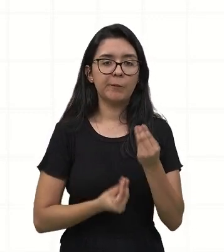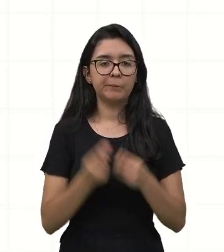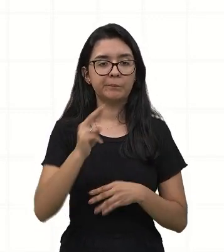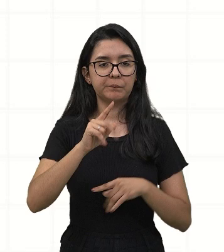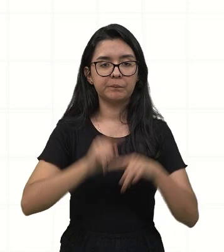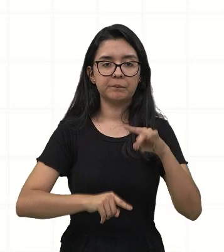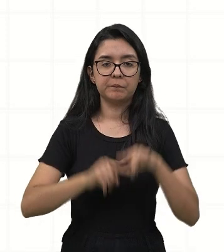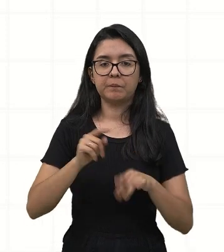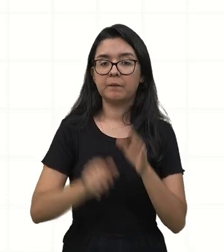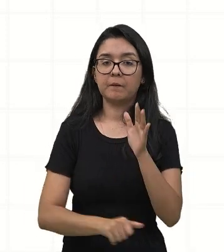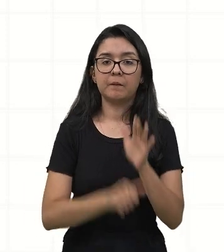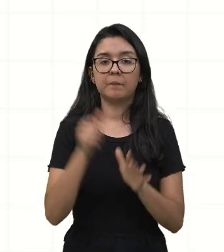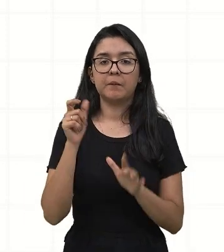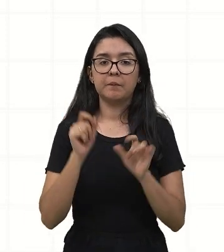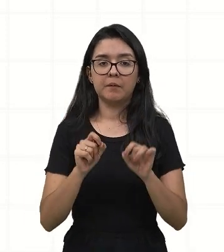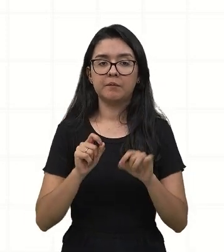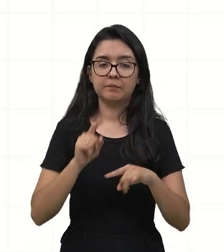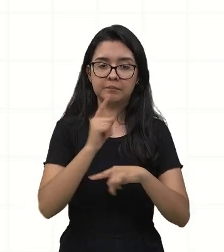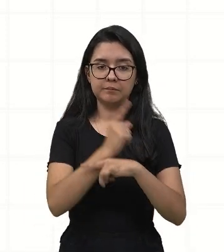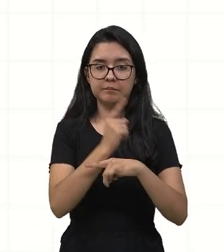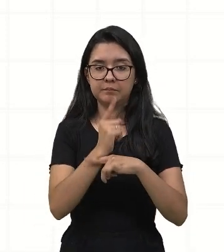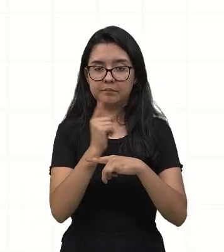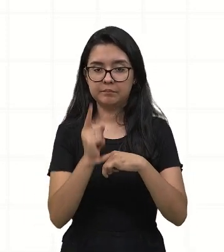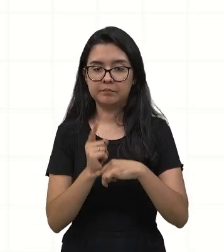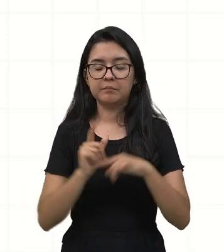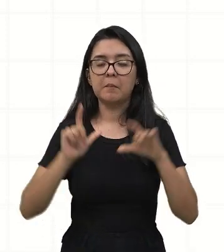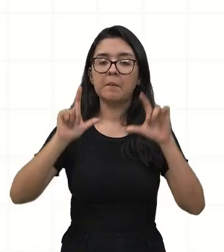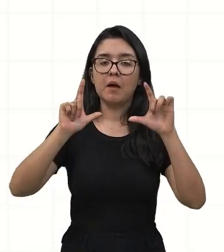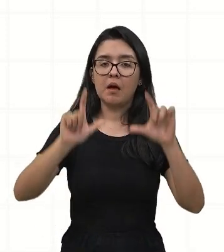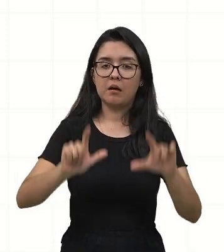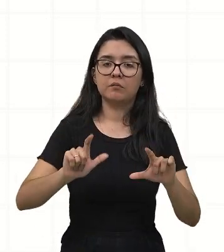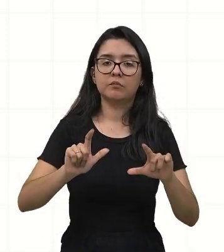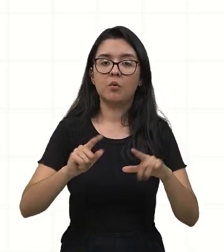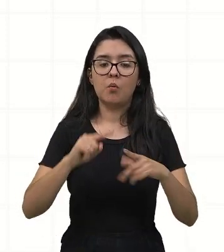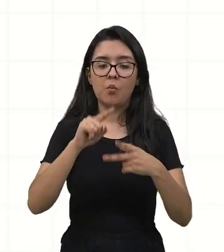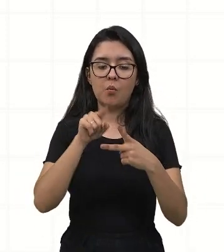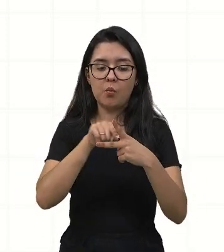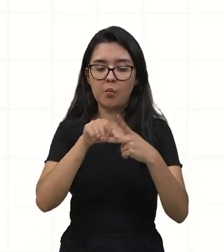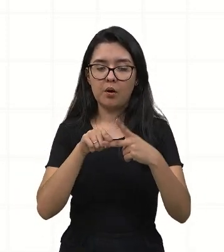você tem que fazer é pegar o transferidor, é posicionar o transferidor